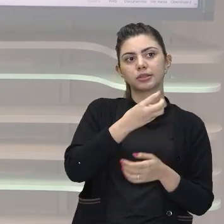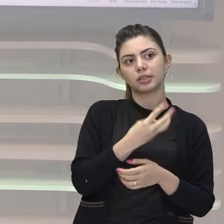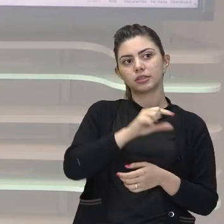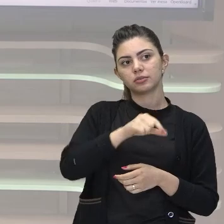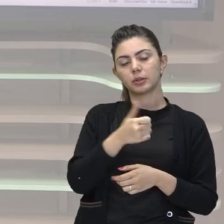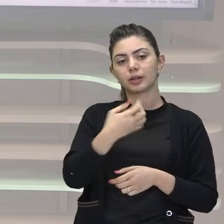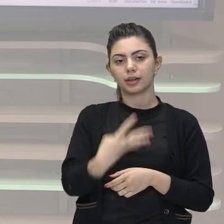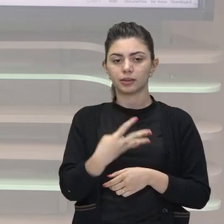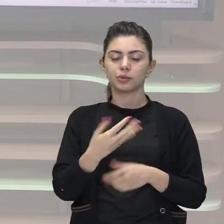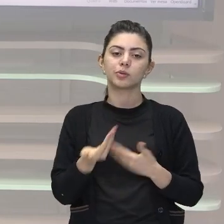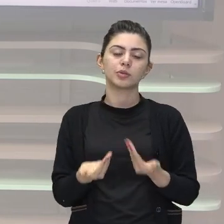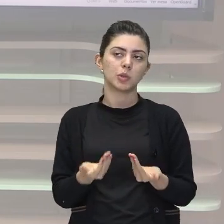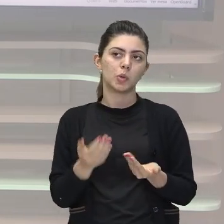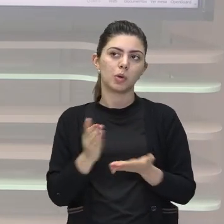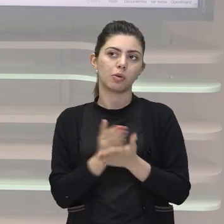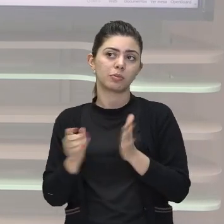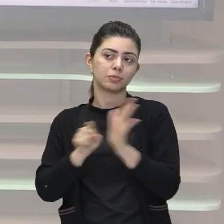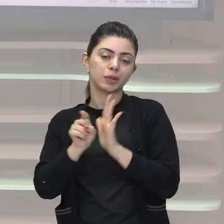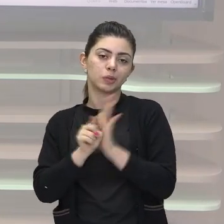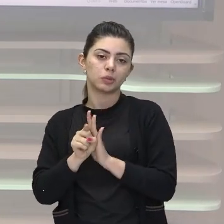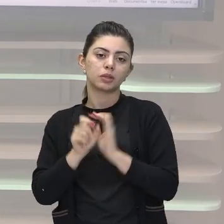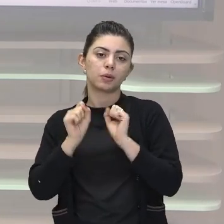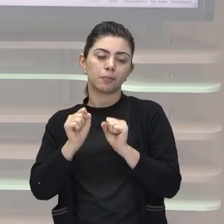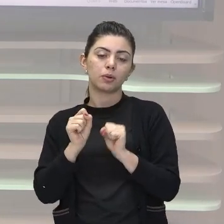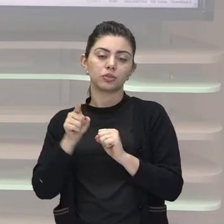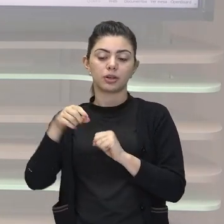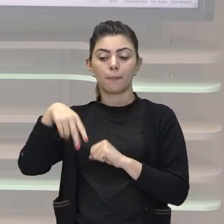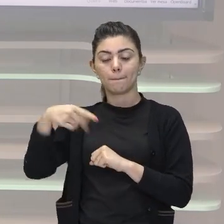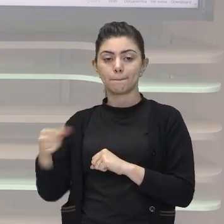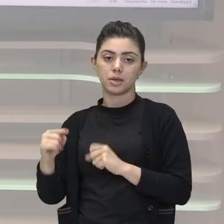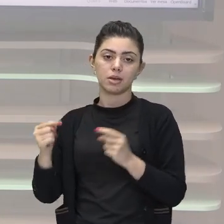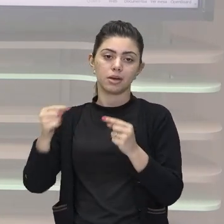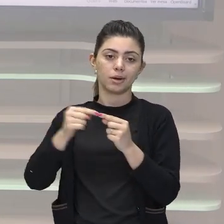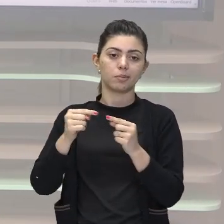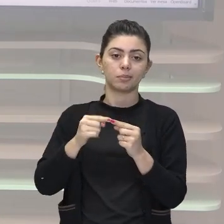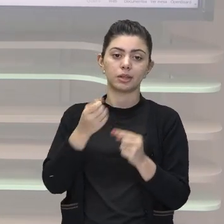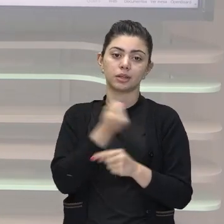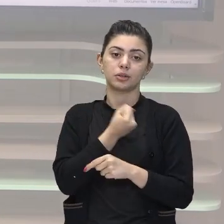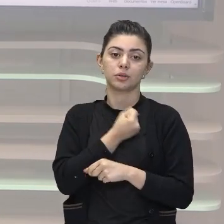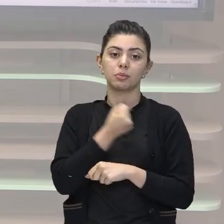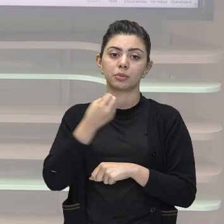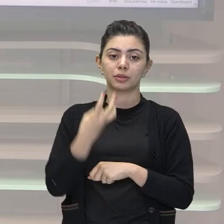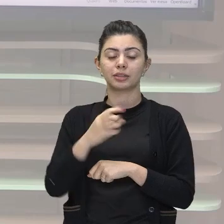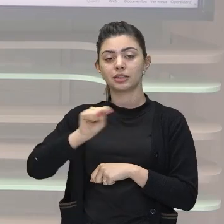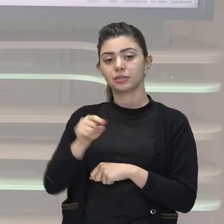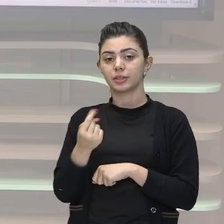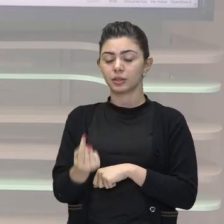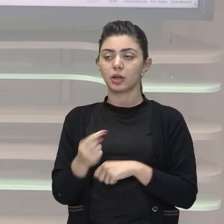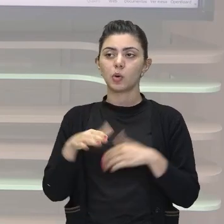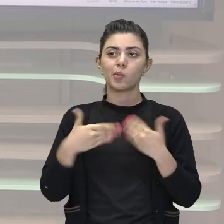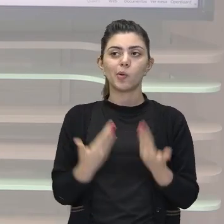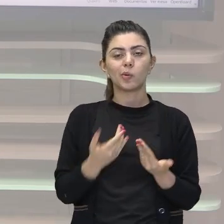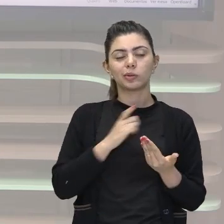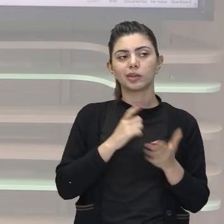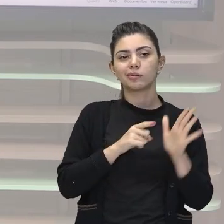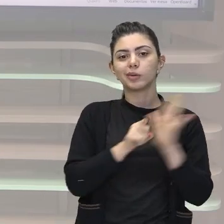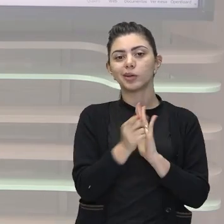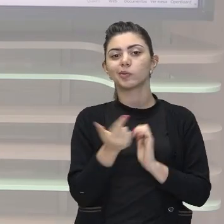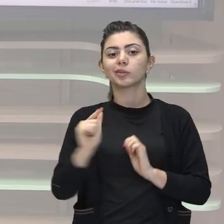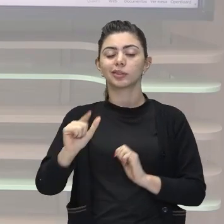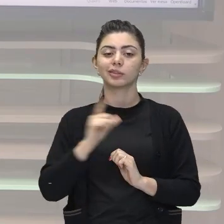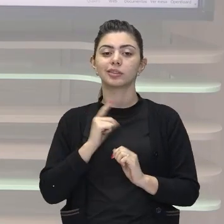3,14, algumas questões irão considerar esse π como sendo igual a 3,1 e outras questões